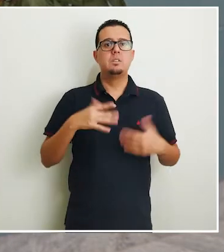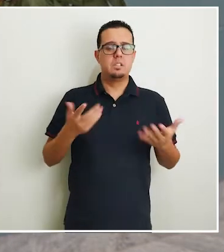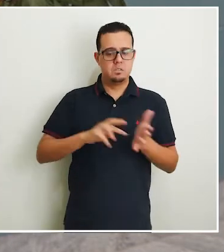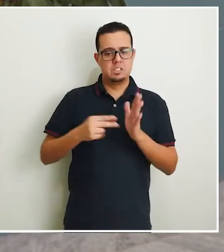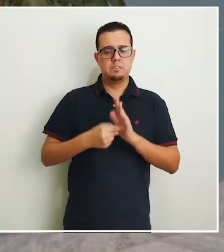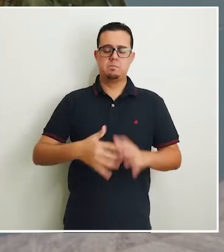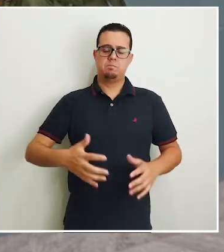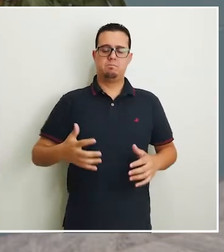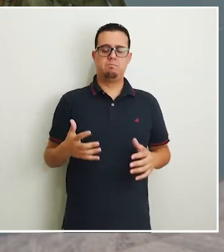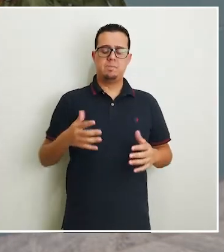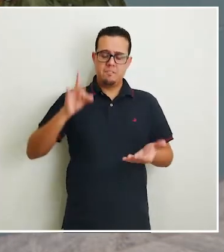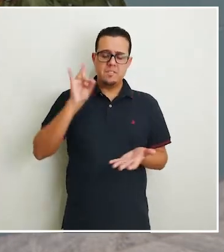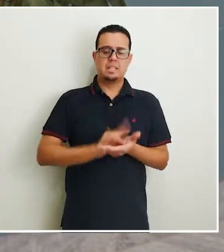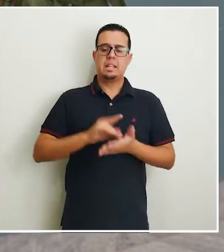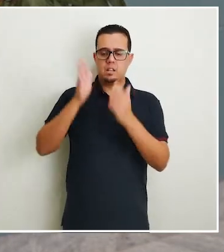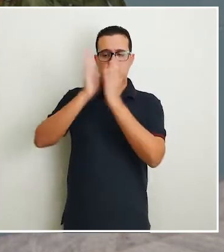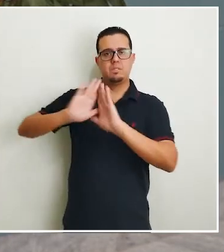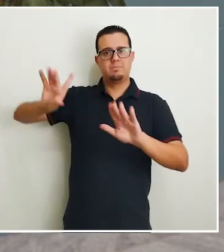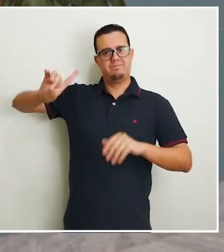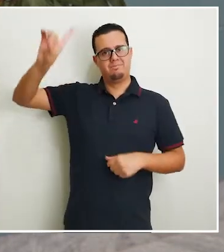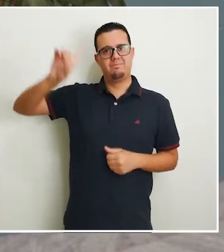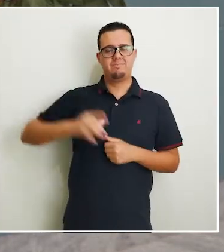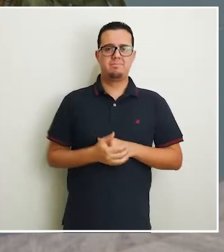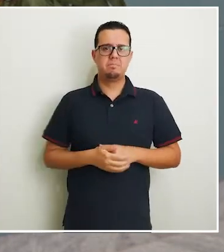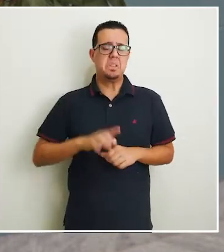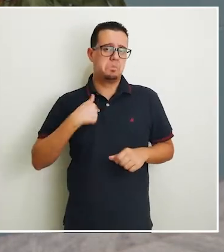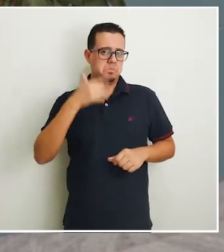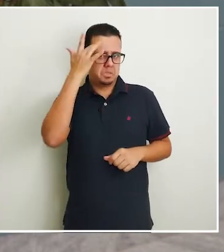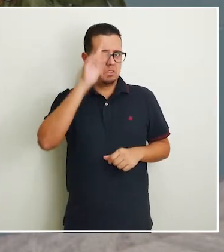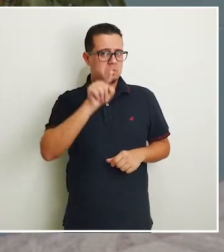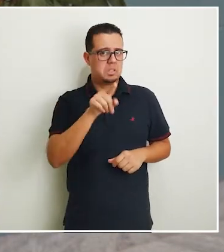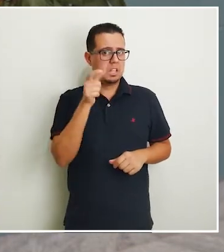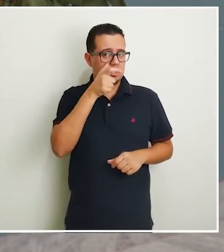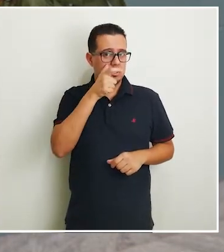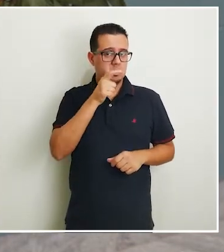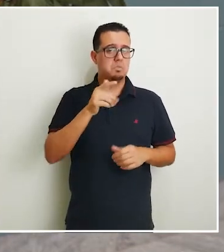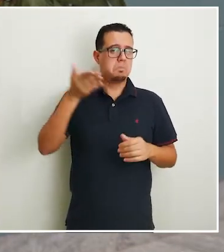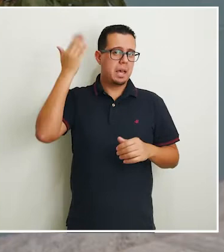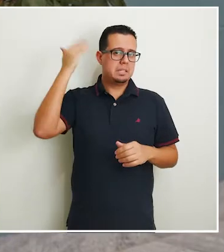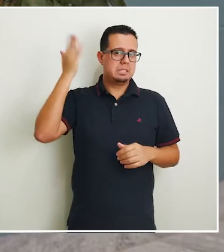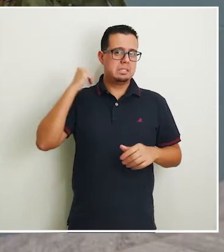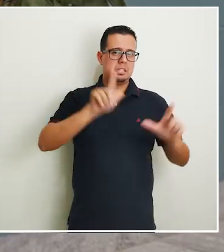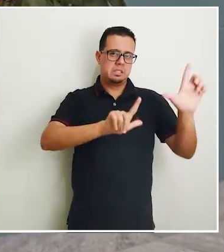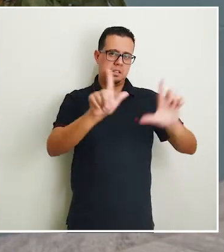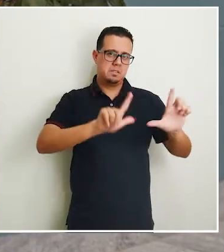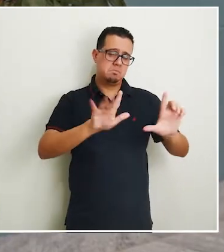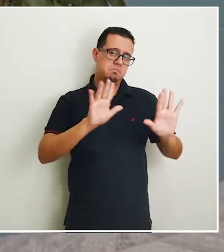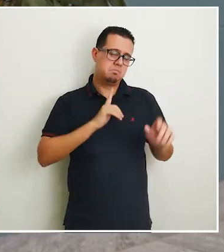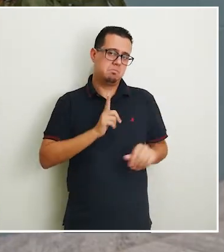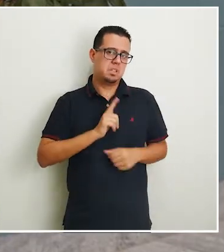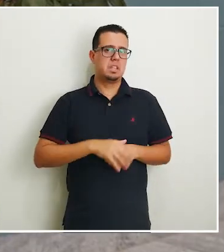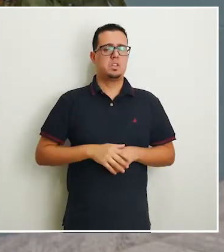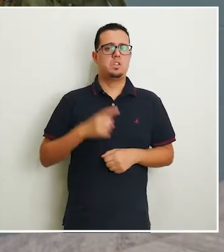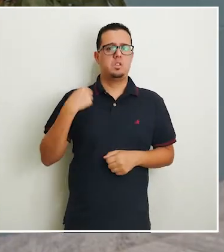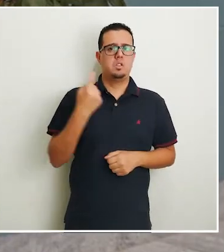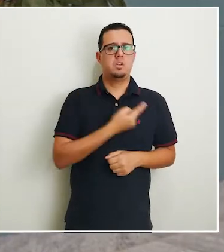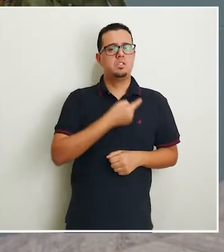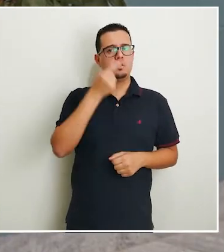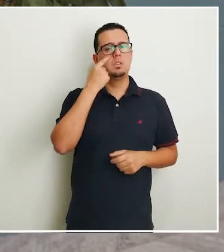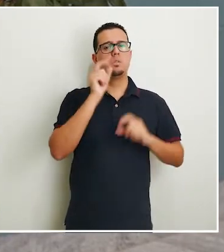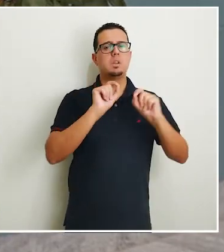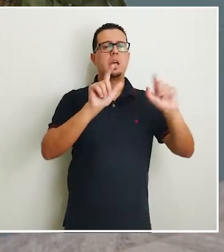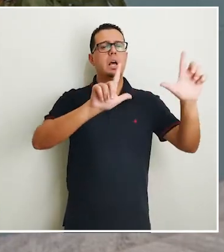Deus. Eu não sei se você chegou a assistir um quadro bem alguns anos atrás, em um desses canais da nossa TV aberta,